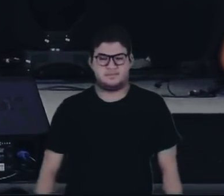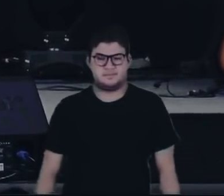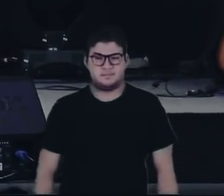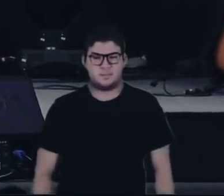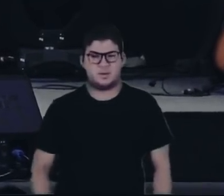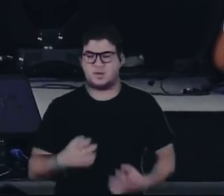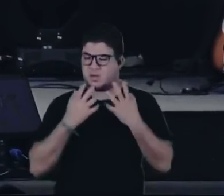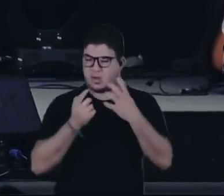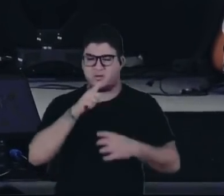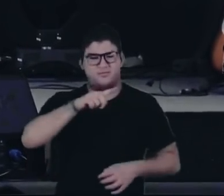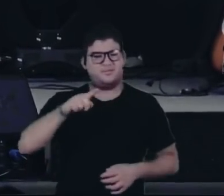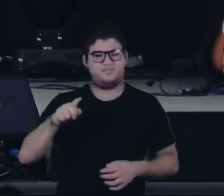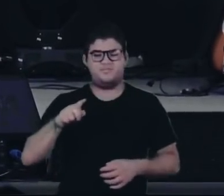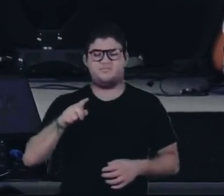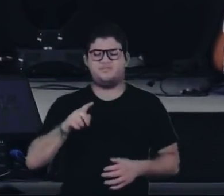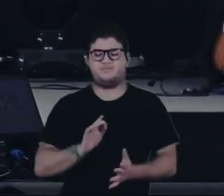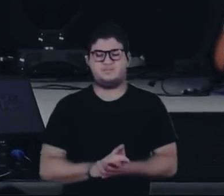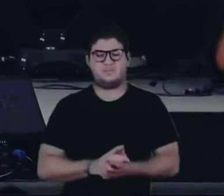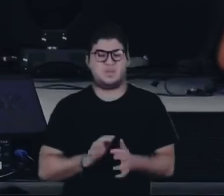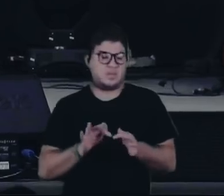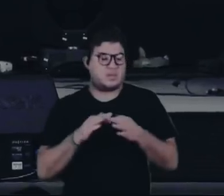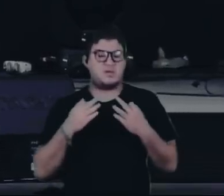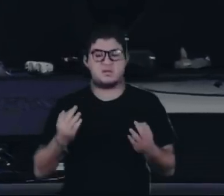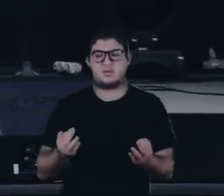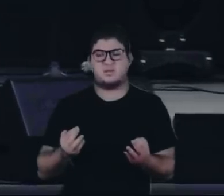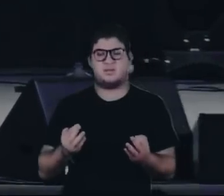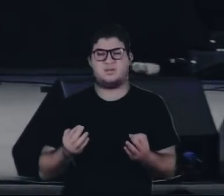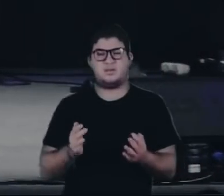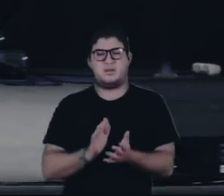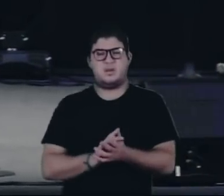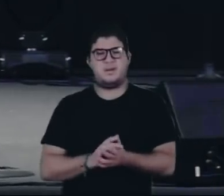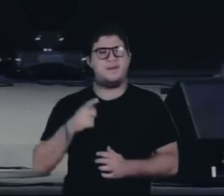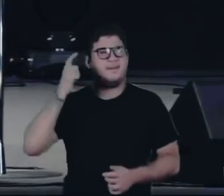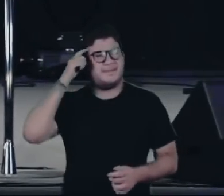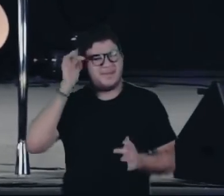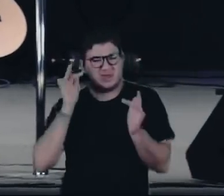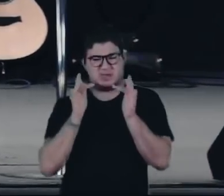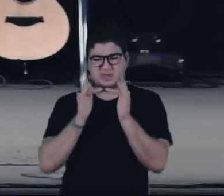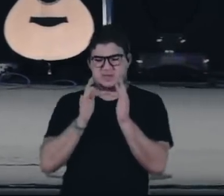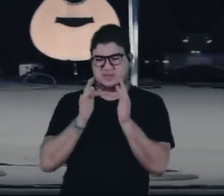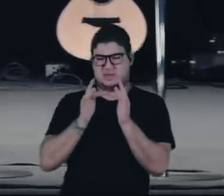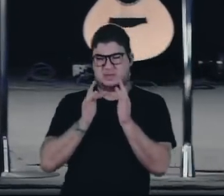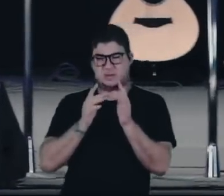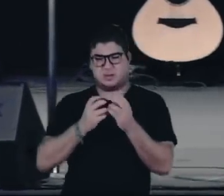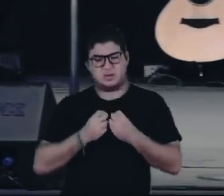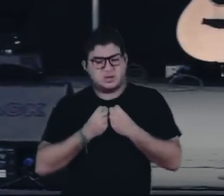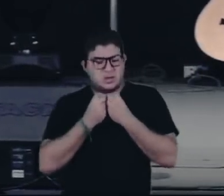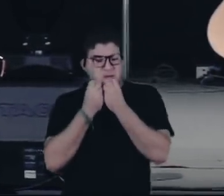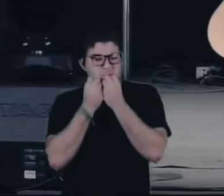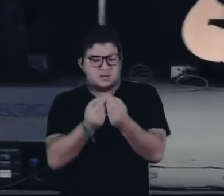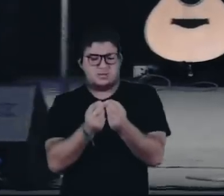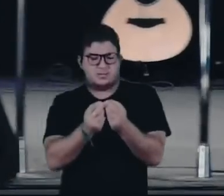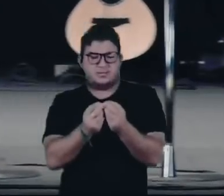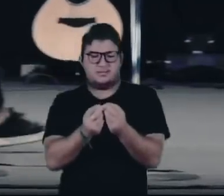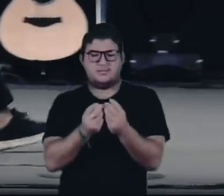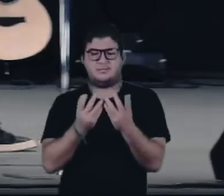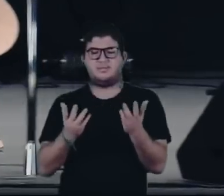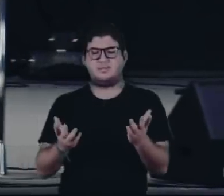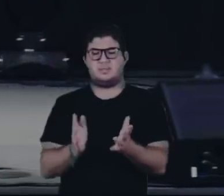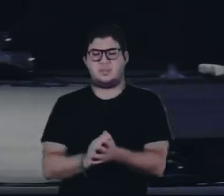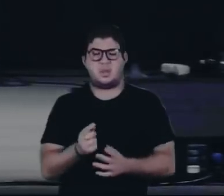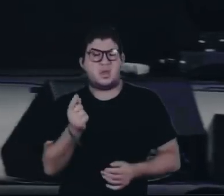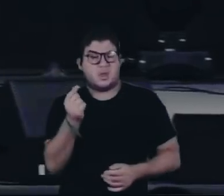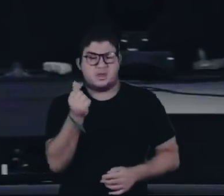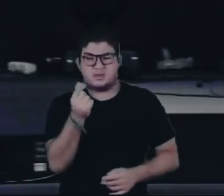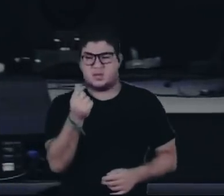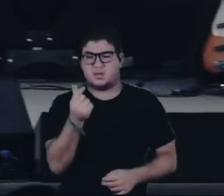Eu não quero que você simplesmente associe essa palavra doação apenas a